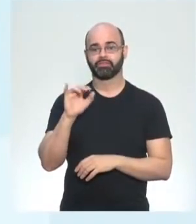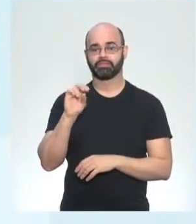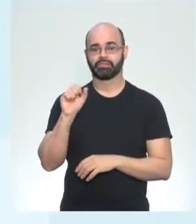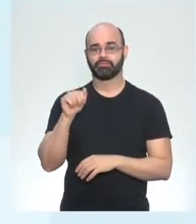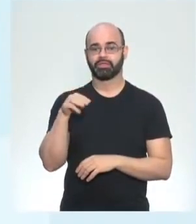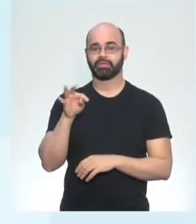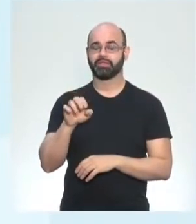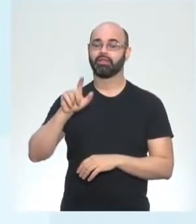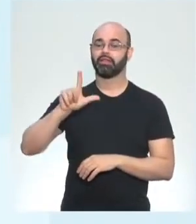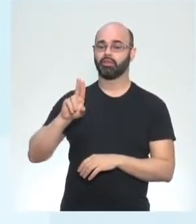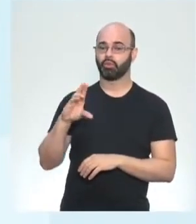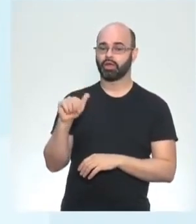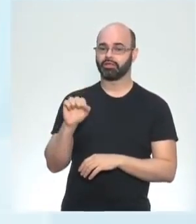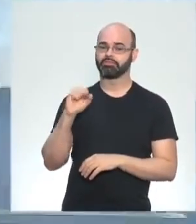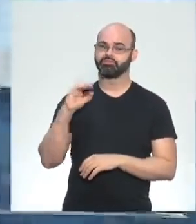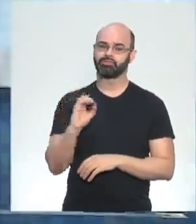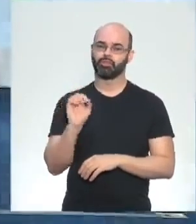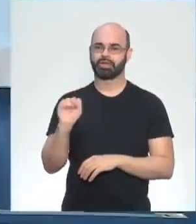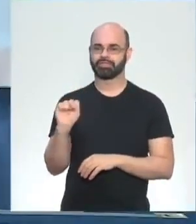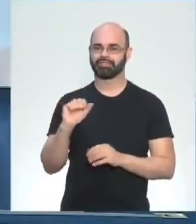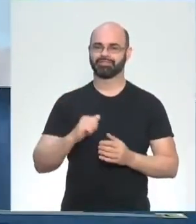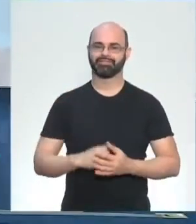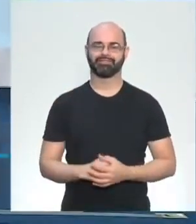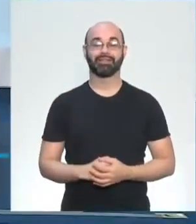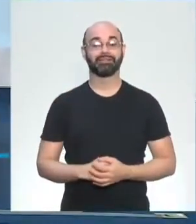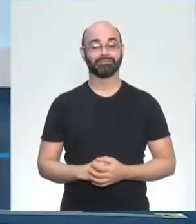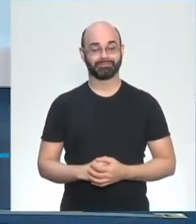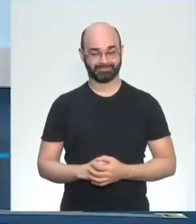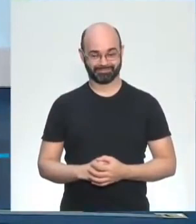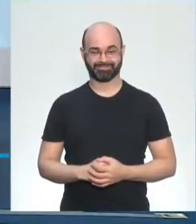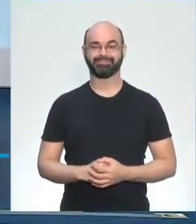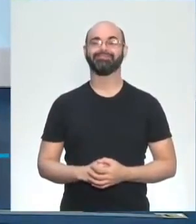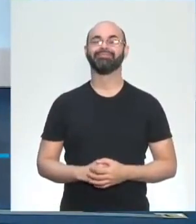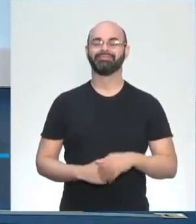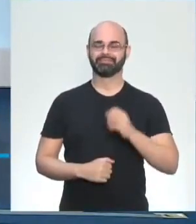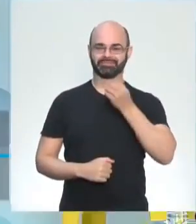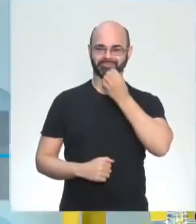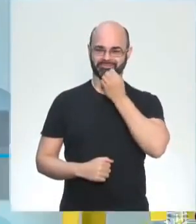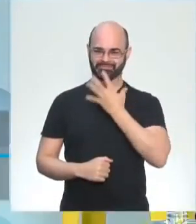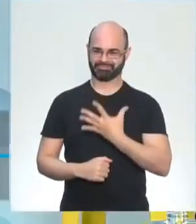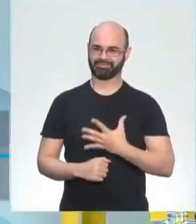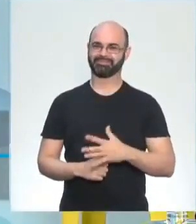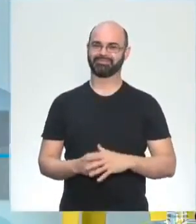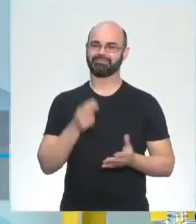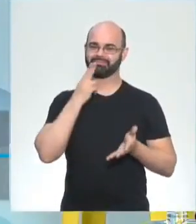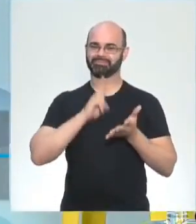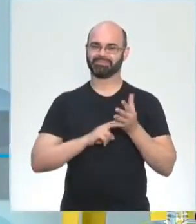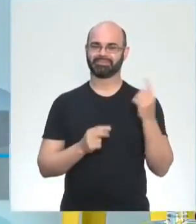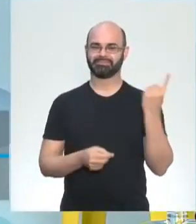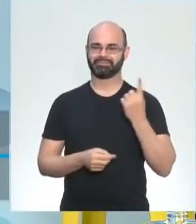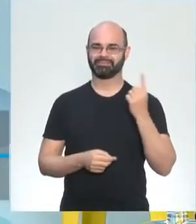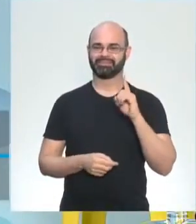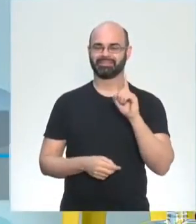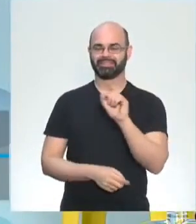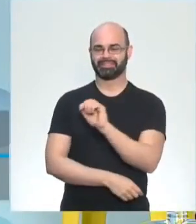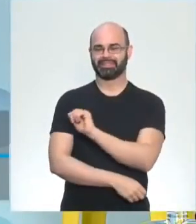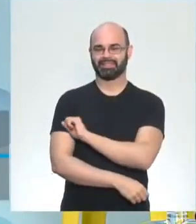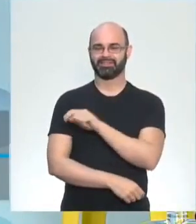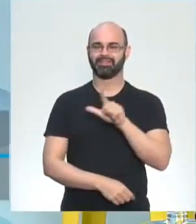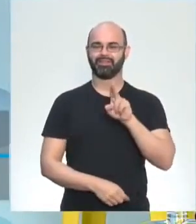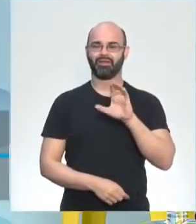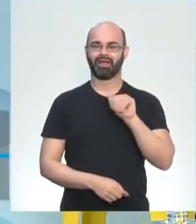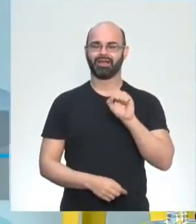OS. Muito bem, então nós temos aí essa primeira carta que o aluno Lucas enviou. Ele é da professora